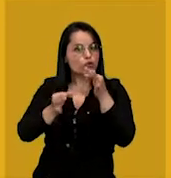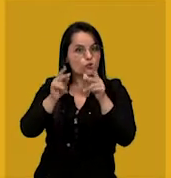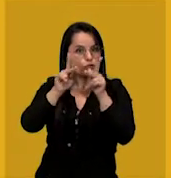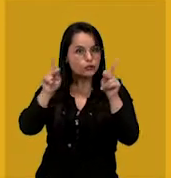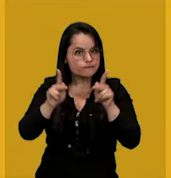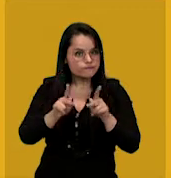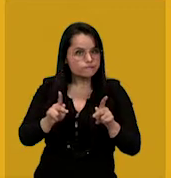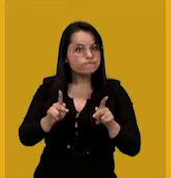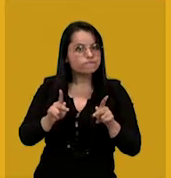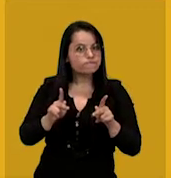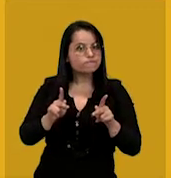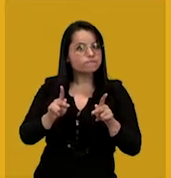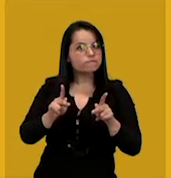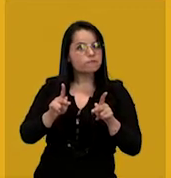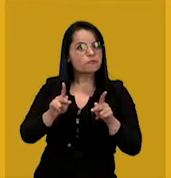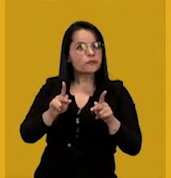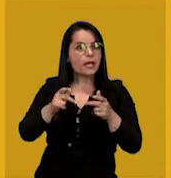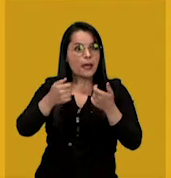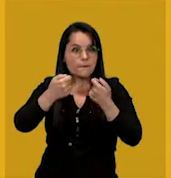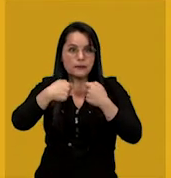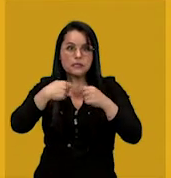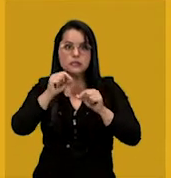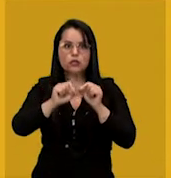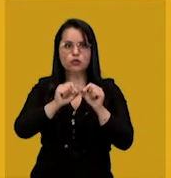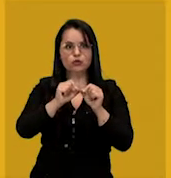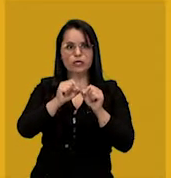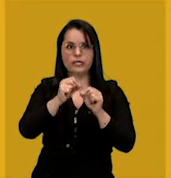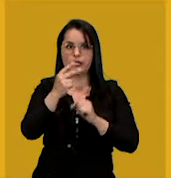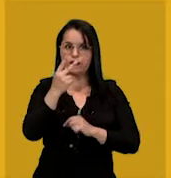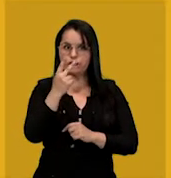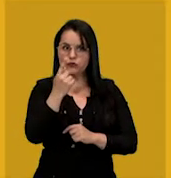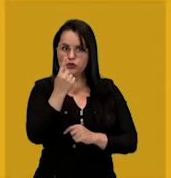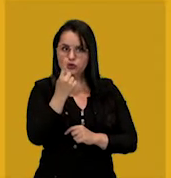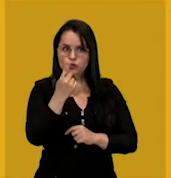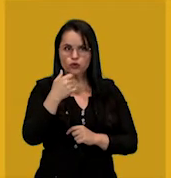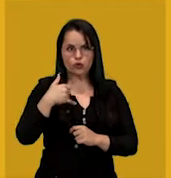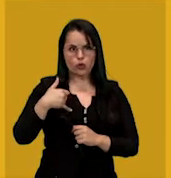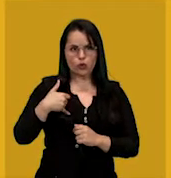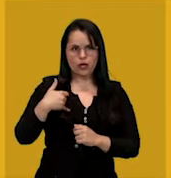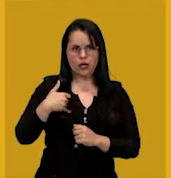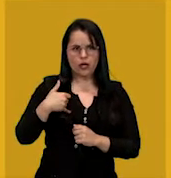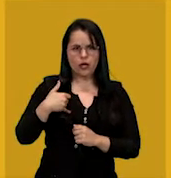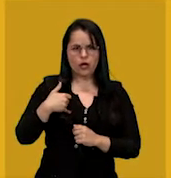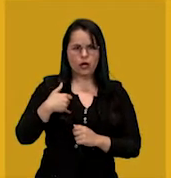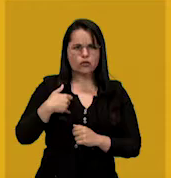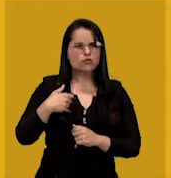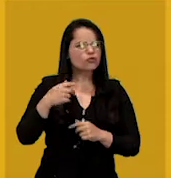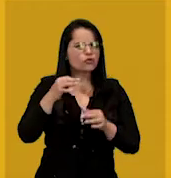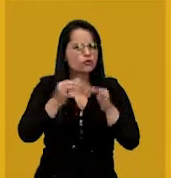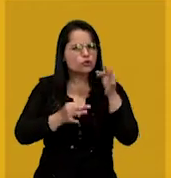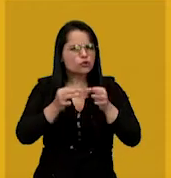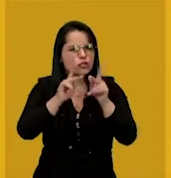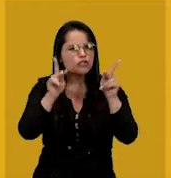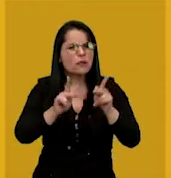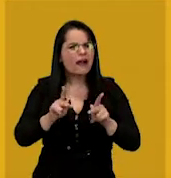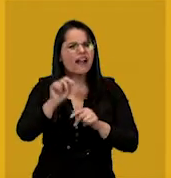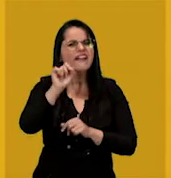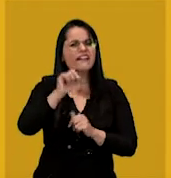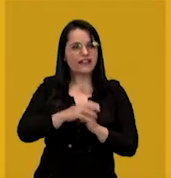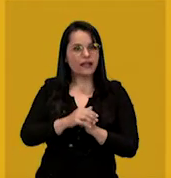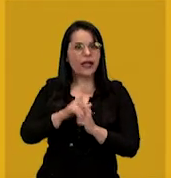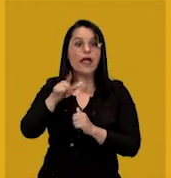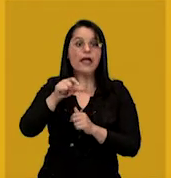paz, você tem que ter no mínimo 21 anos. Juiz de paz é o oficial do cartório que realiza os casamentos, tá,